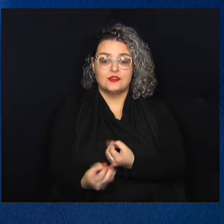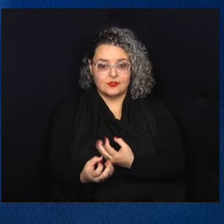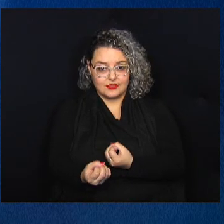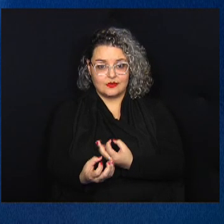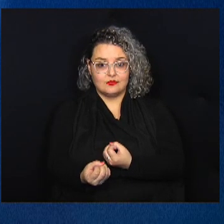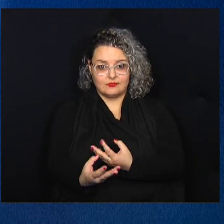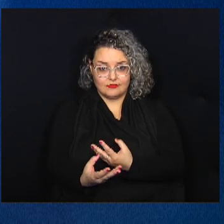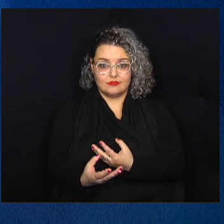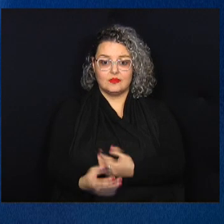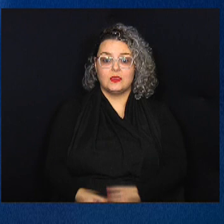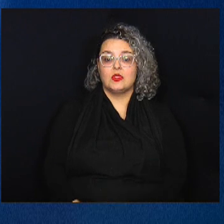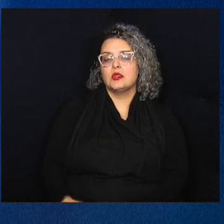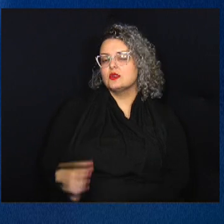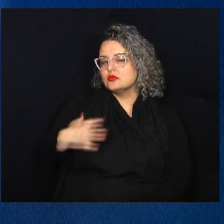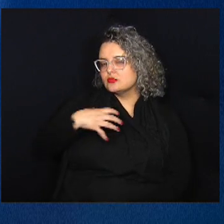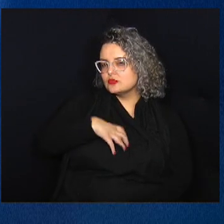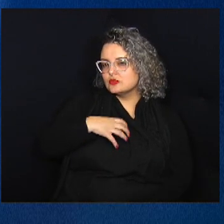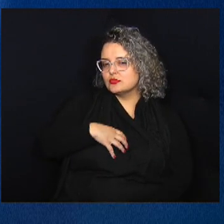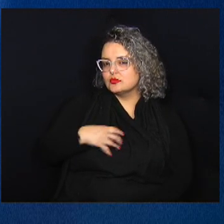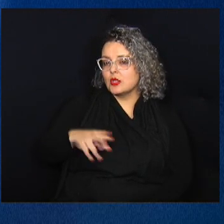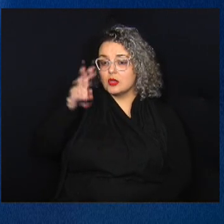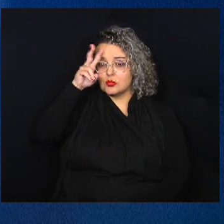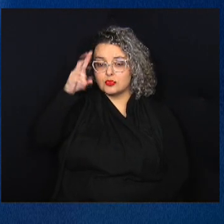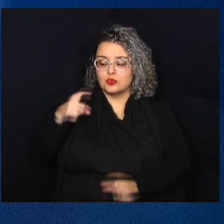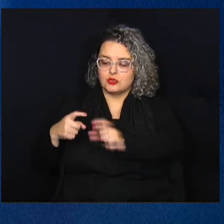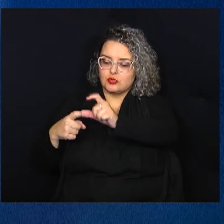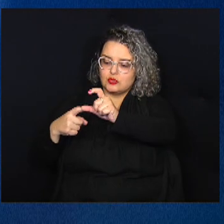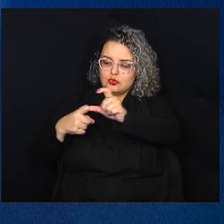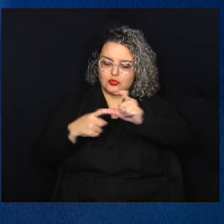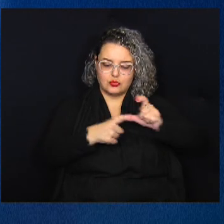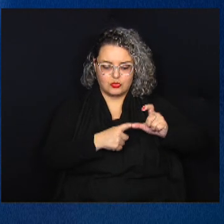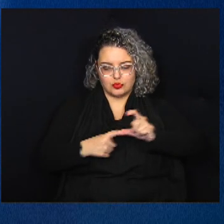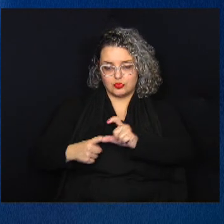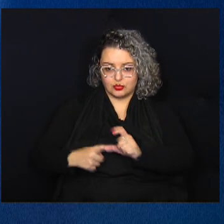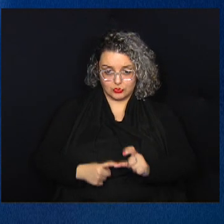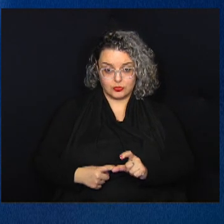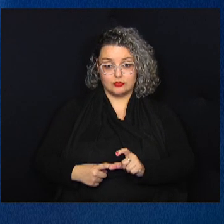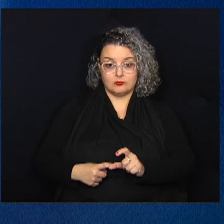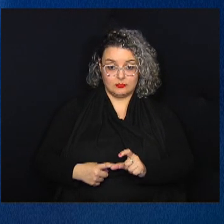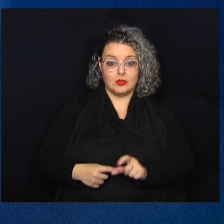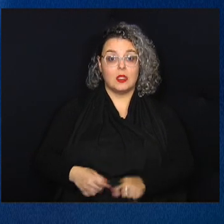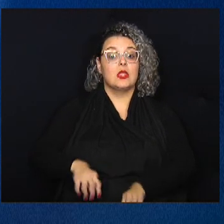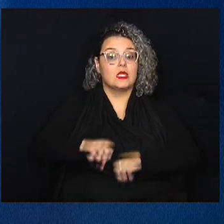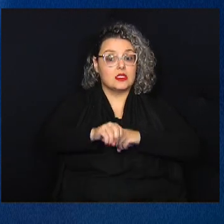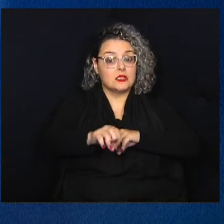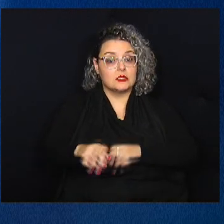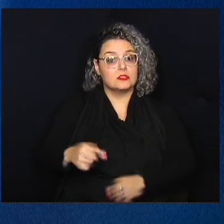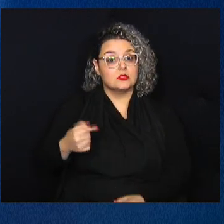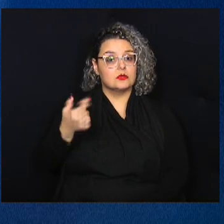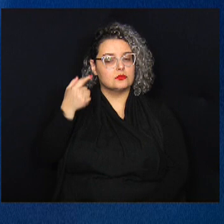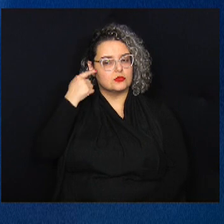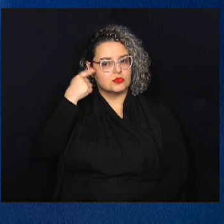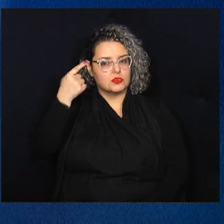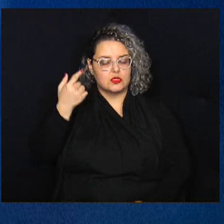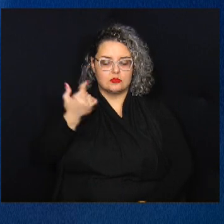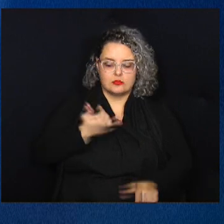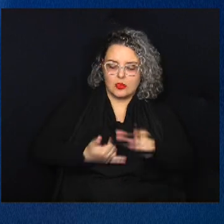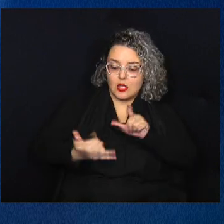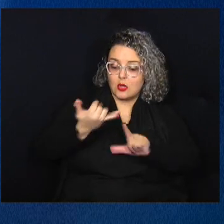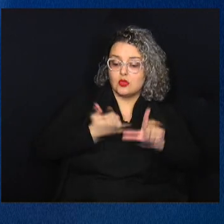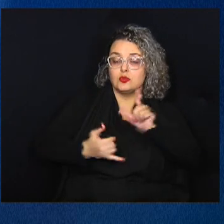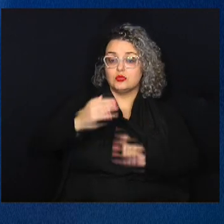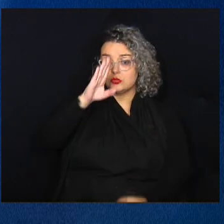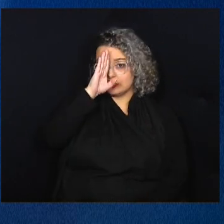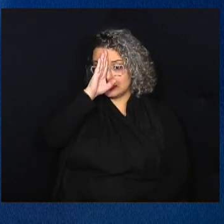que, em formato de uma revista de história em quadrinhos e passatempo, ensina de maneira lúdica os principais